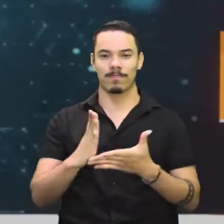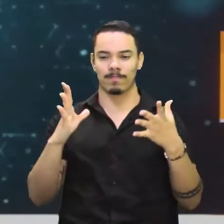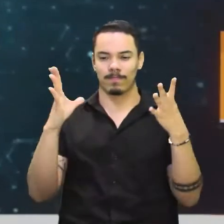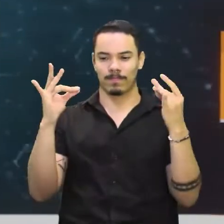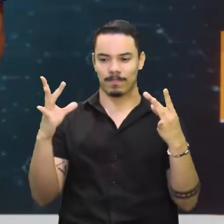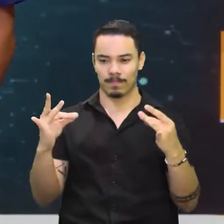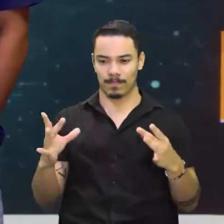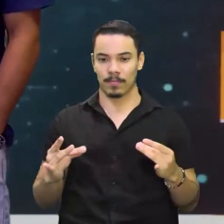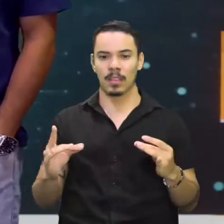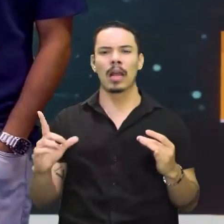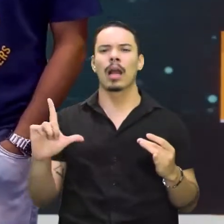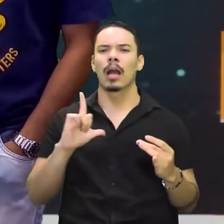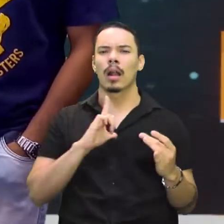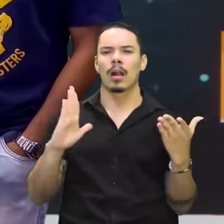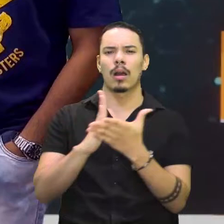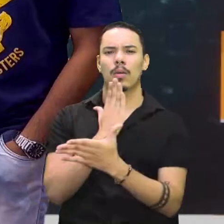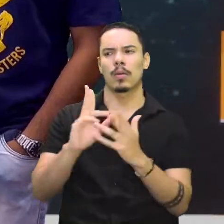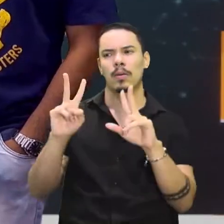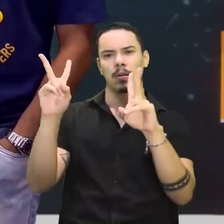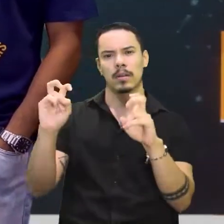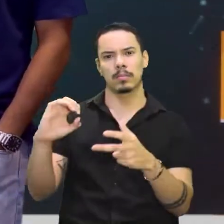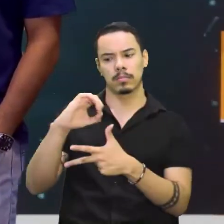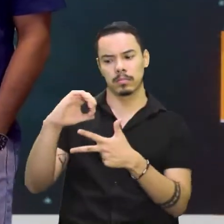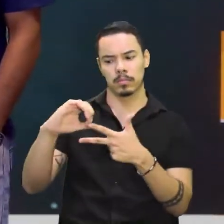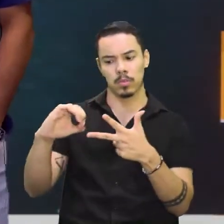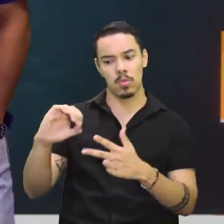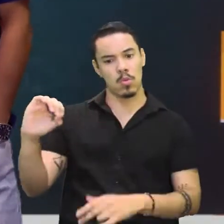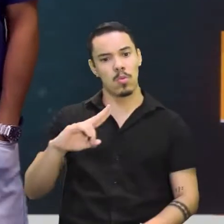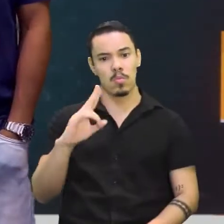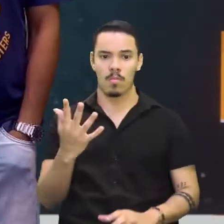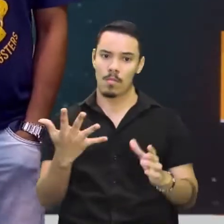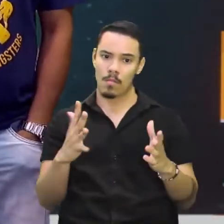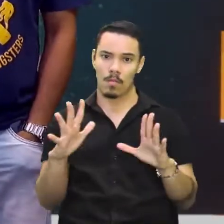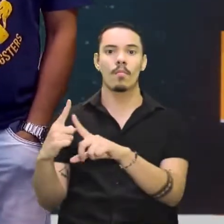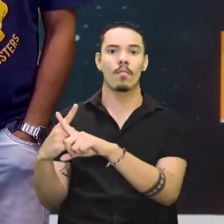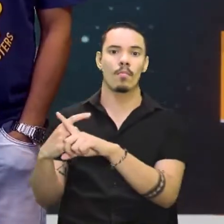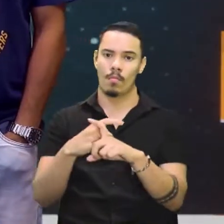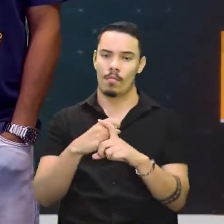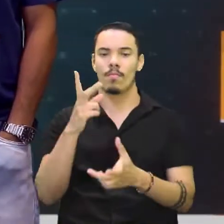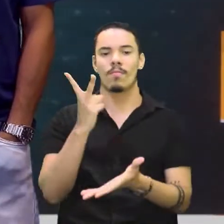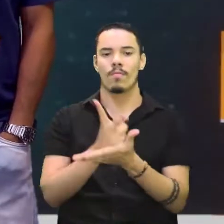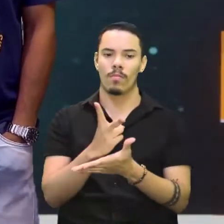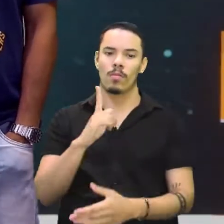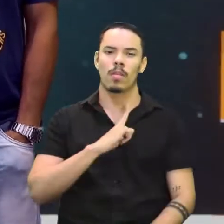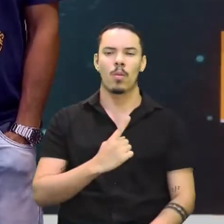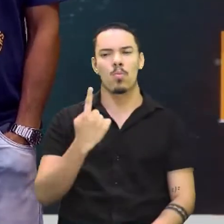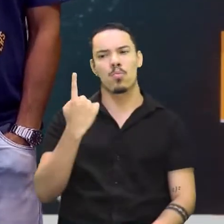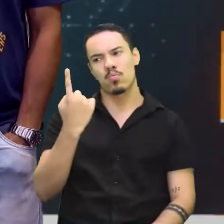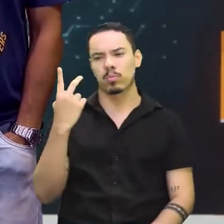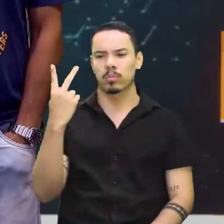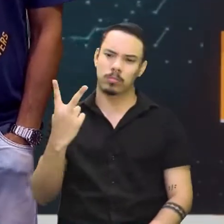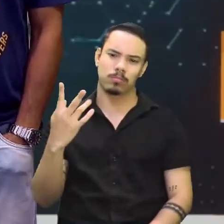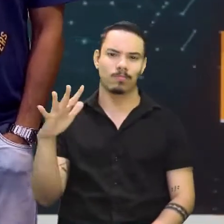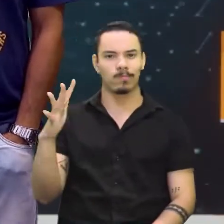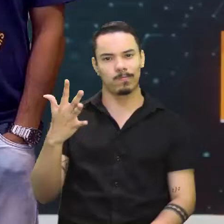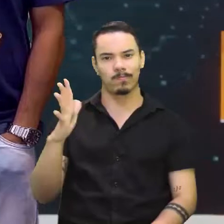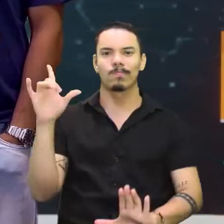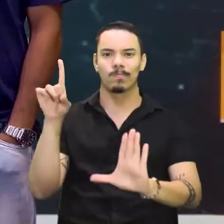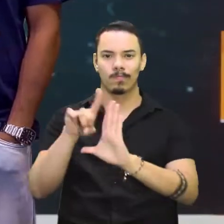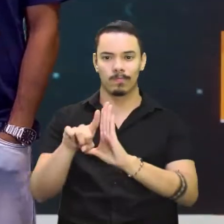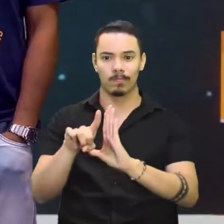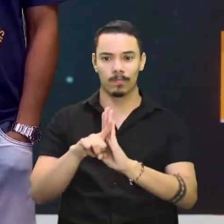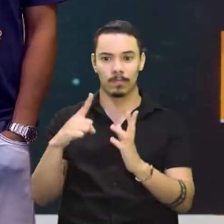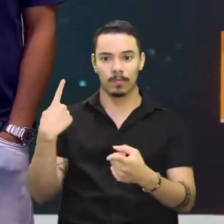que são mais cobrados no Enem, outros nem tanto. Polinômio sempre dá ali uma questão, duas, né? Porque o polinômio,